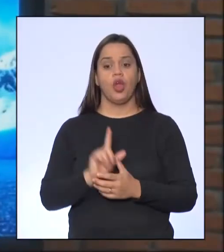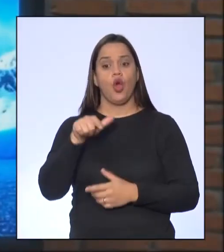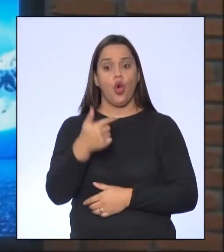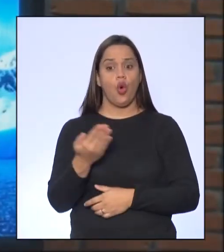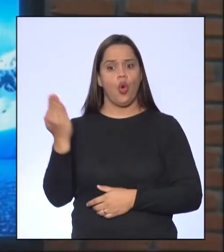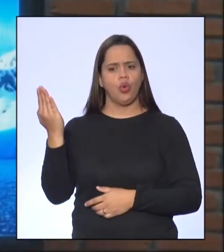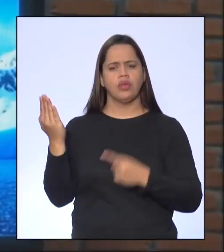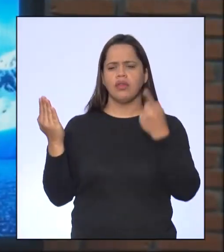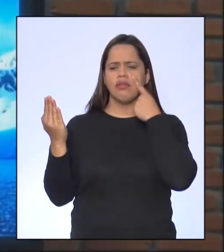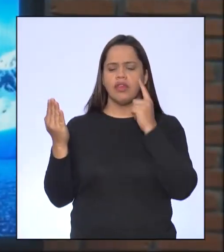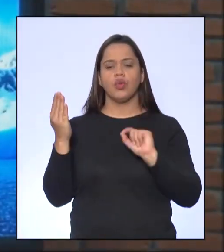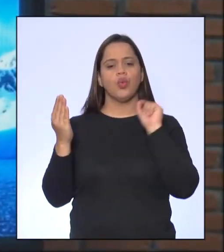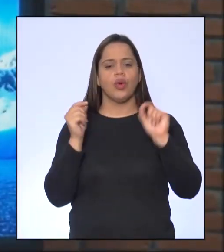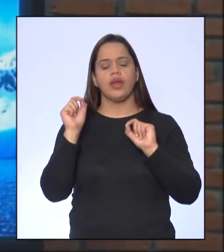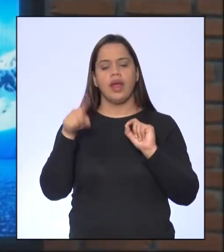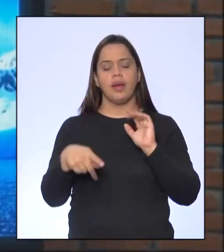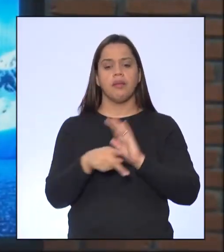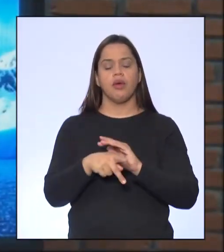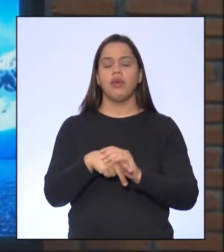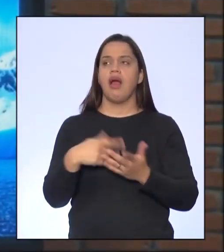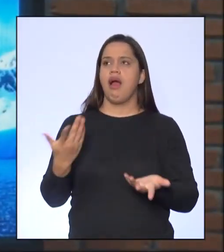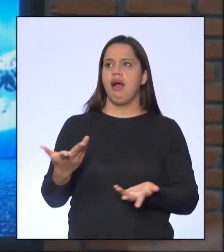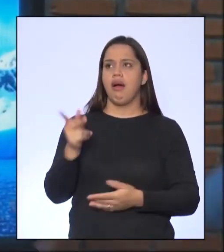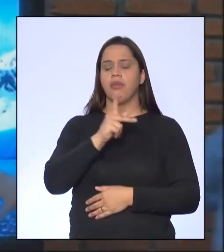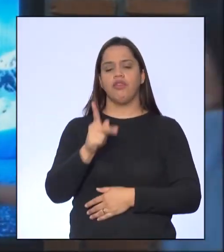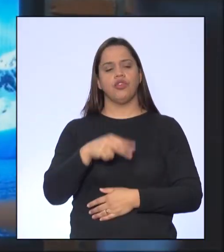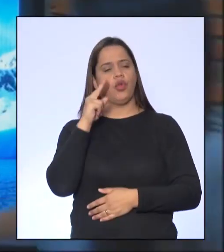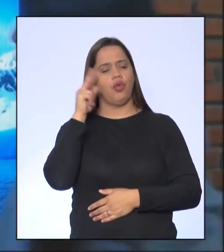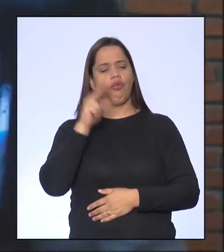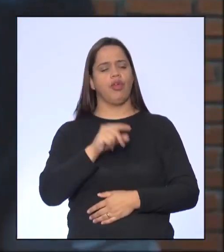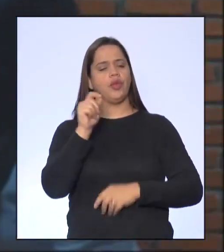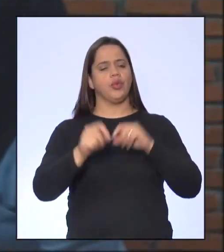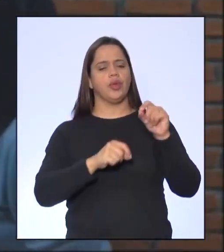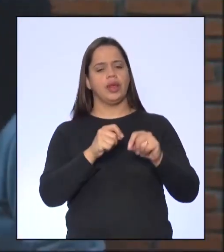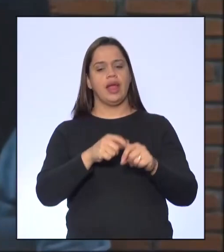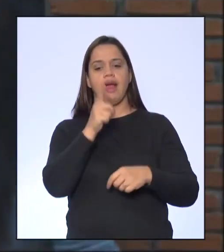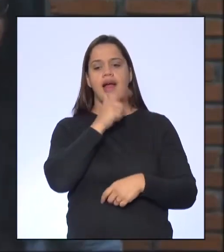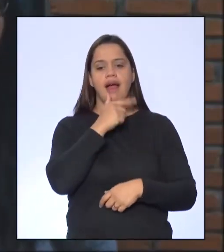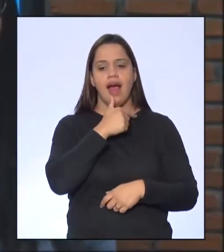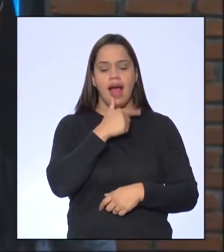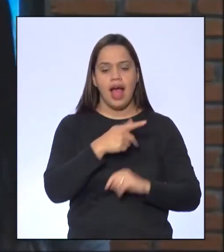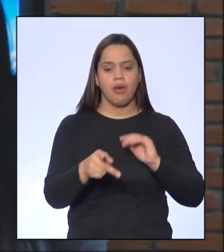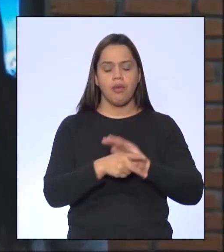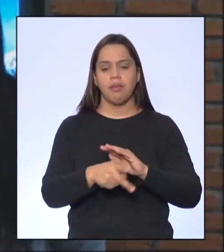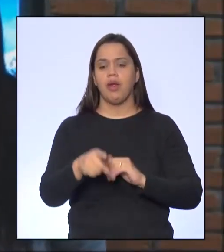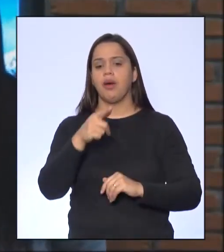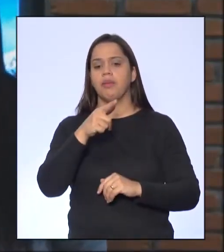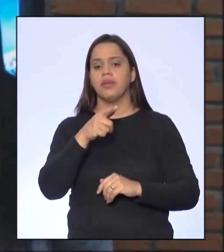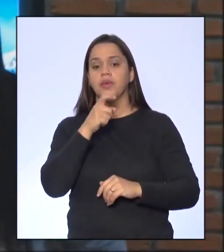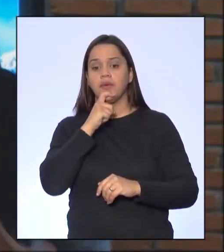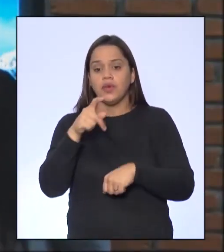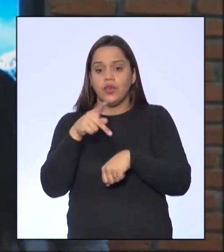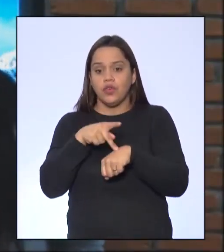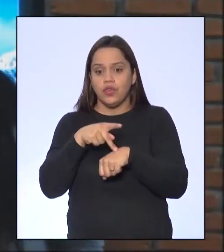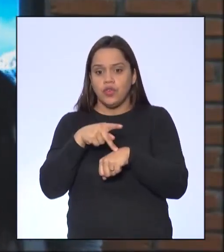O que vocês observam aí? Professora, eu observo água e gelo. Olha que engraçado. A gente tem mania